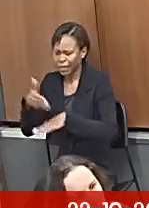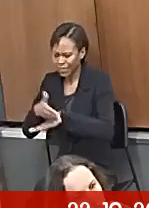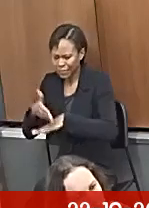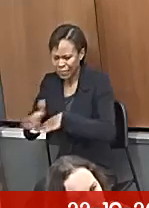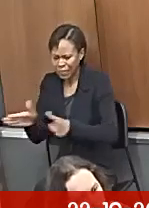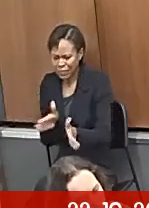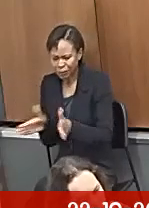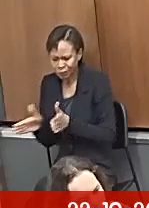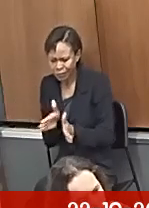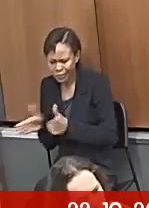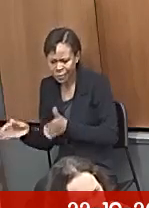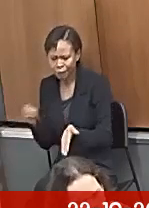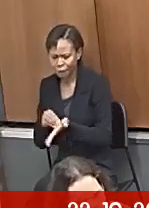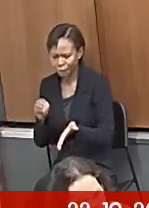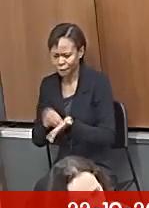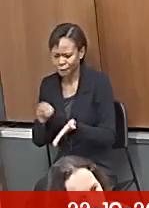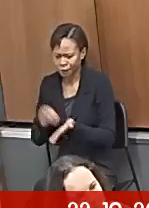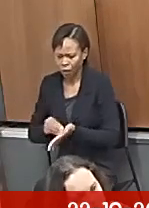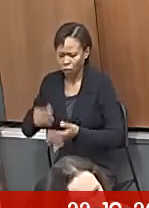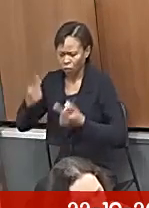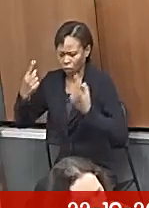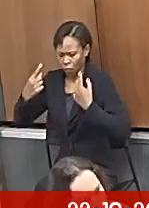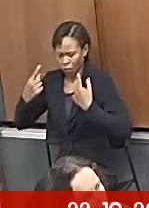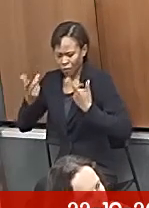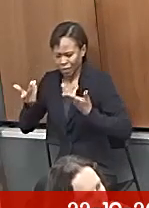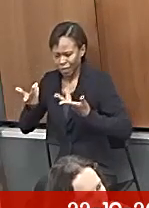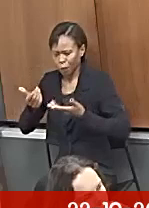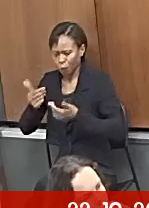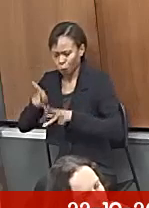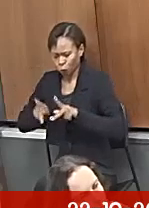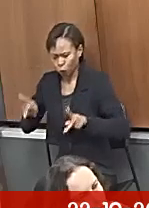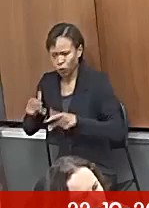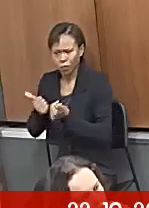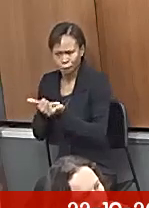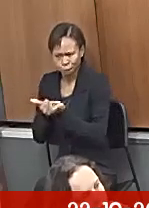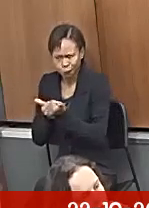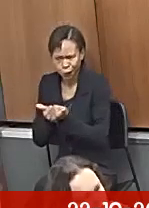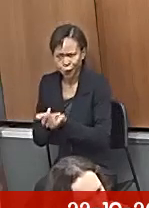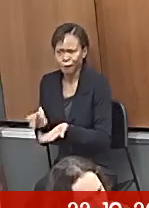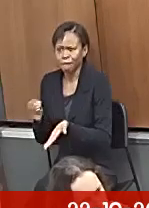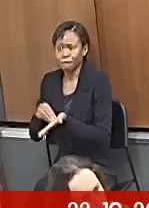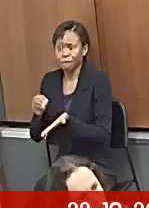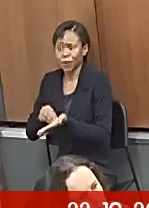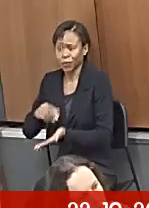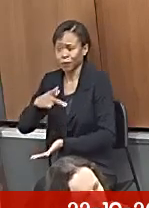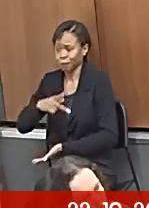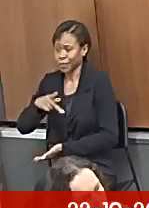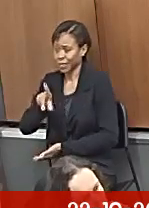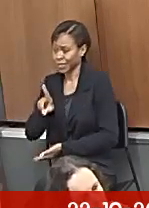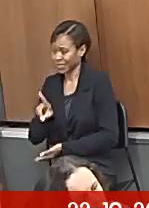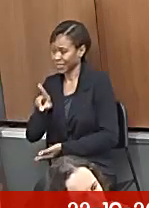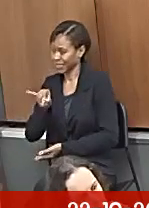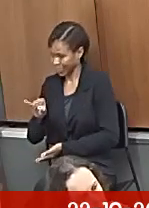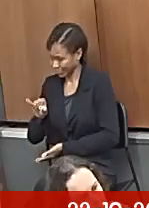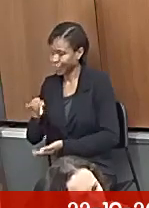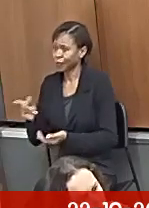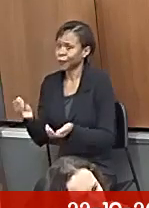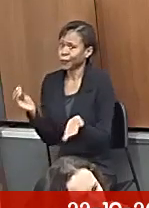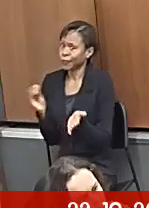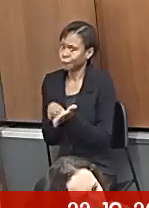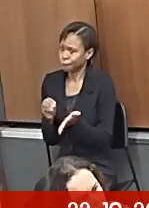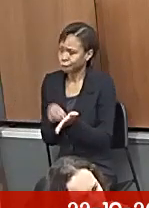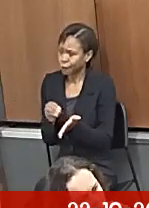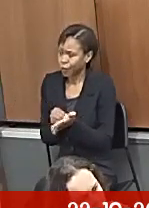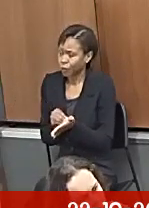física, desde falta de um professor de apoio, quando é o caso, desde falta de PDI, quando é o caso, desde falta